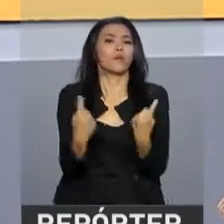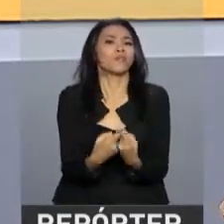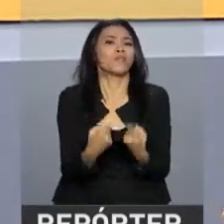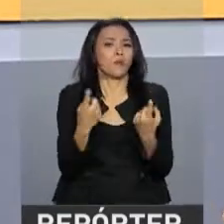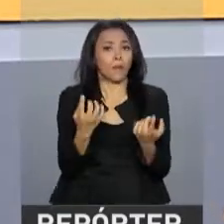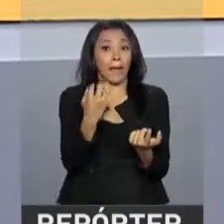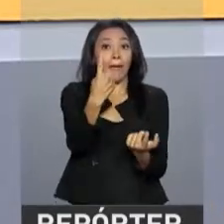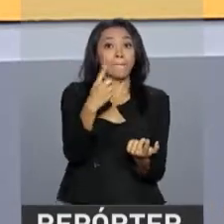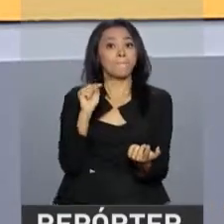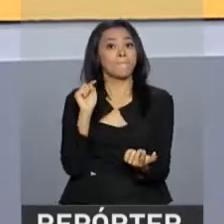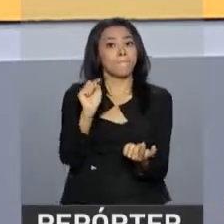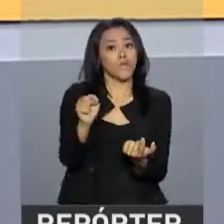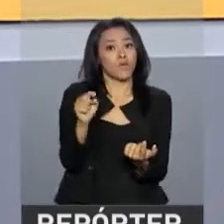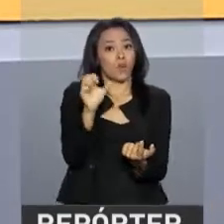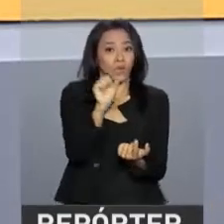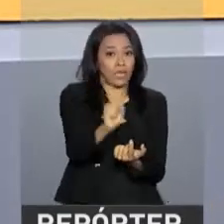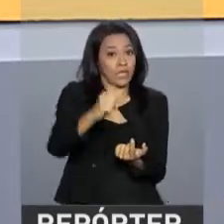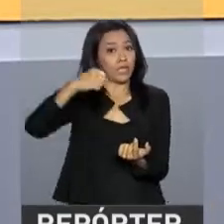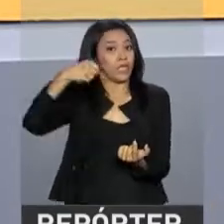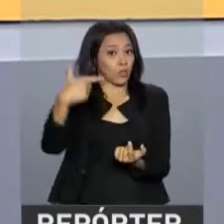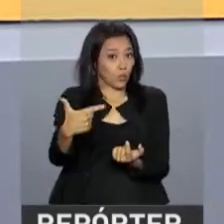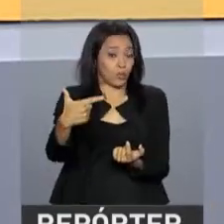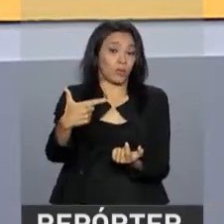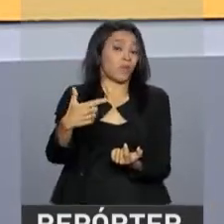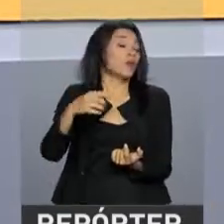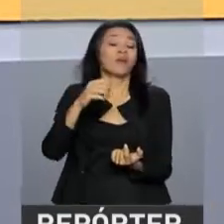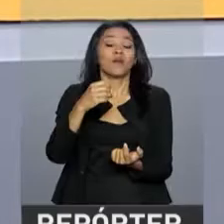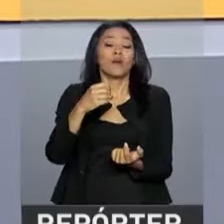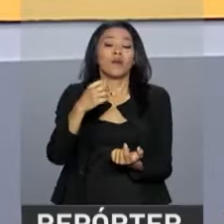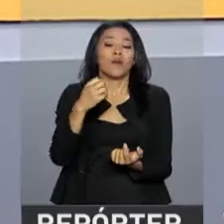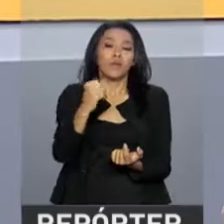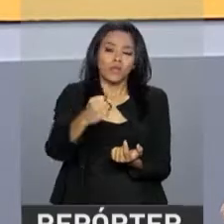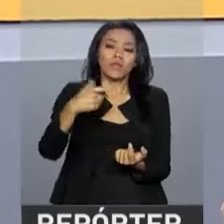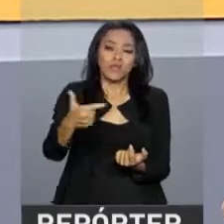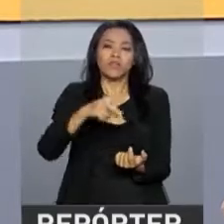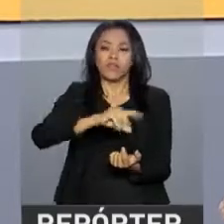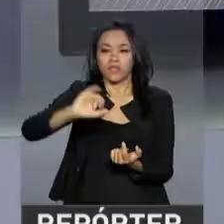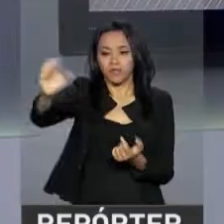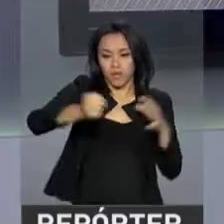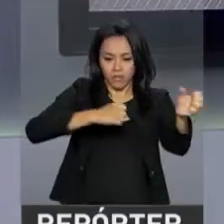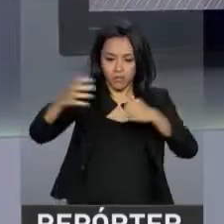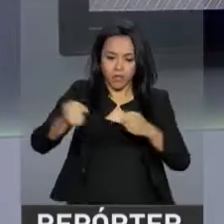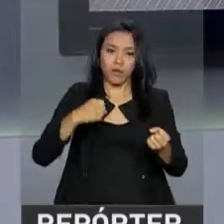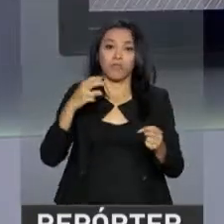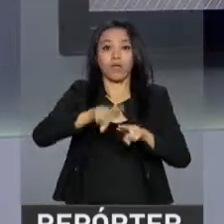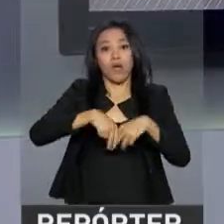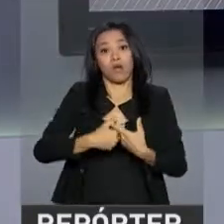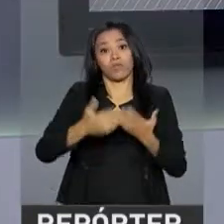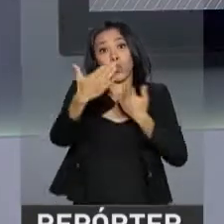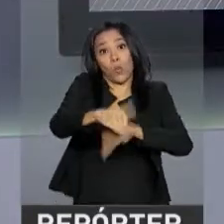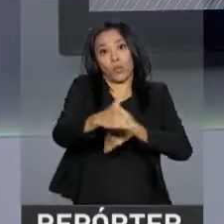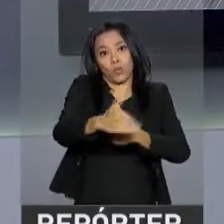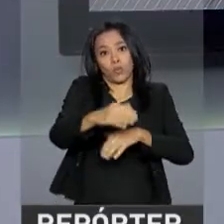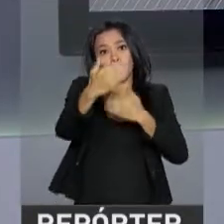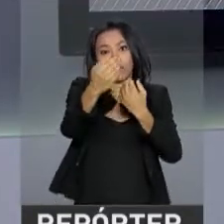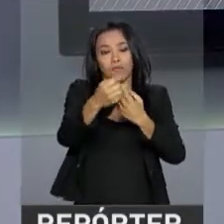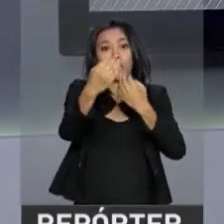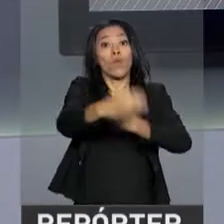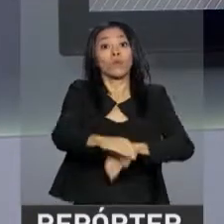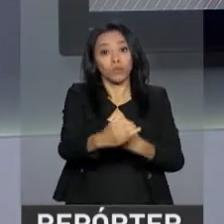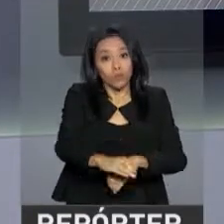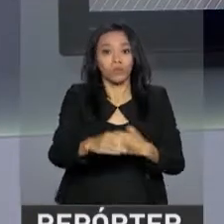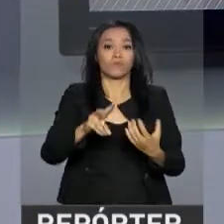mil e oitenta e dois soldados que podem ser convocados por meio de um concurso público e tem novidades para os consumidores